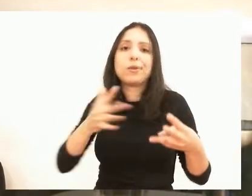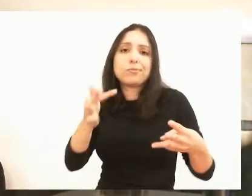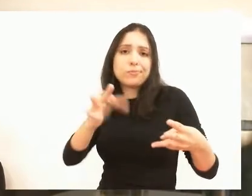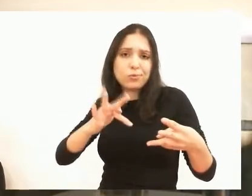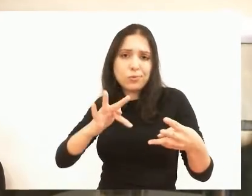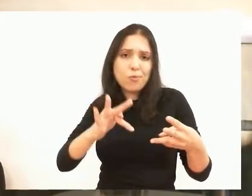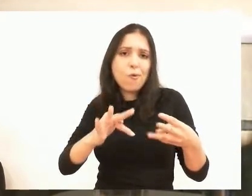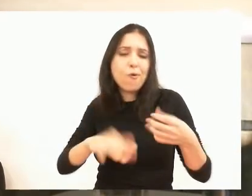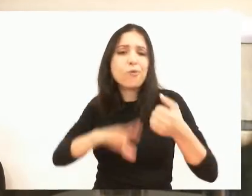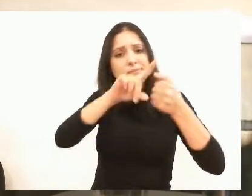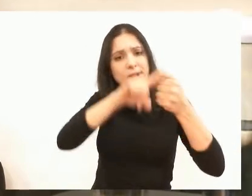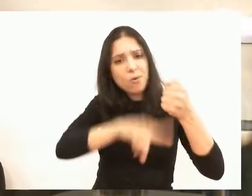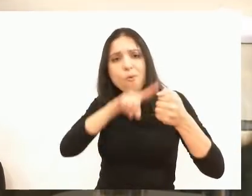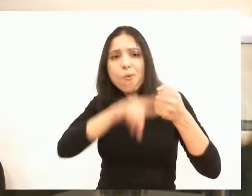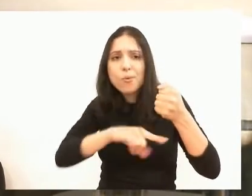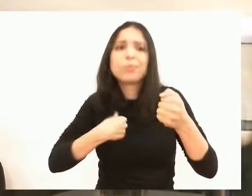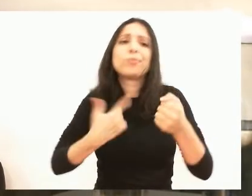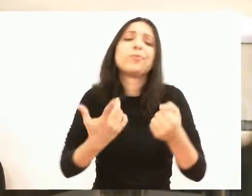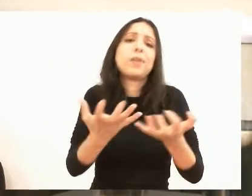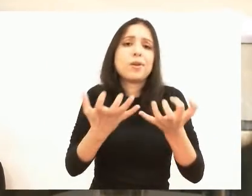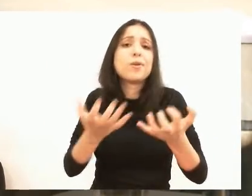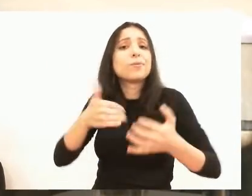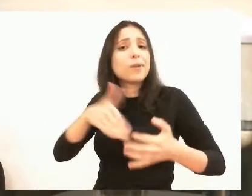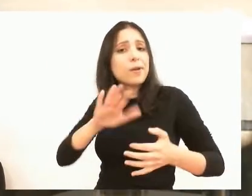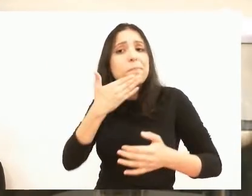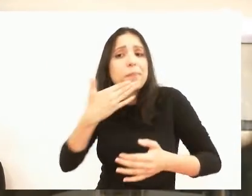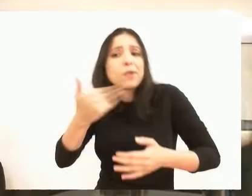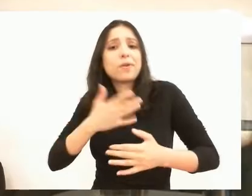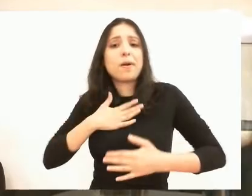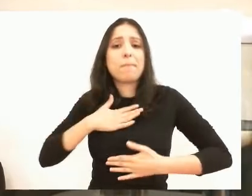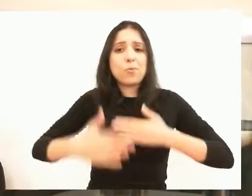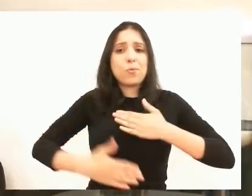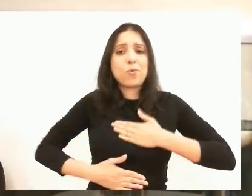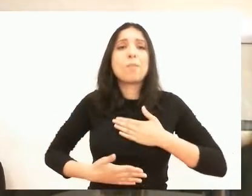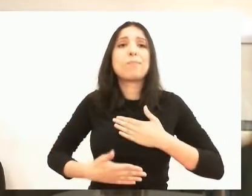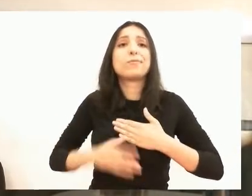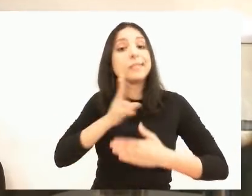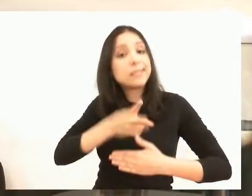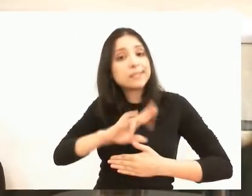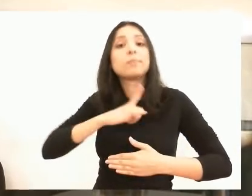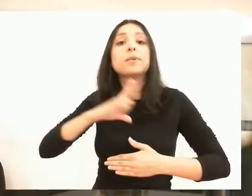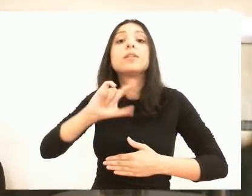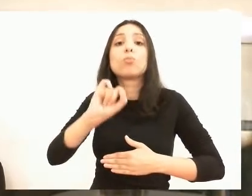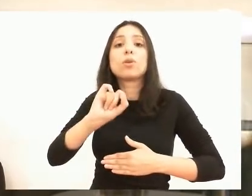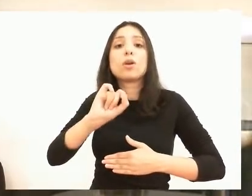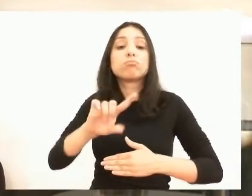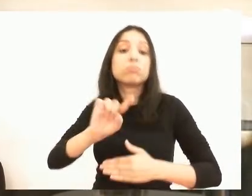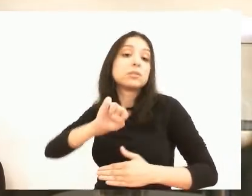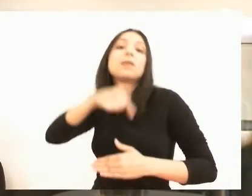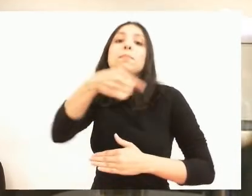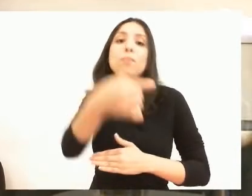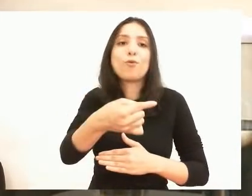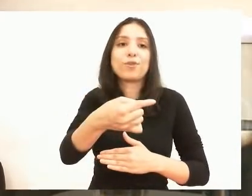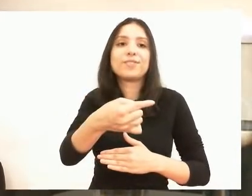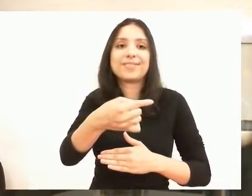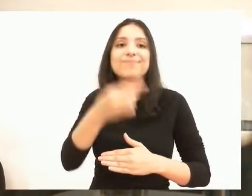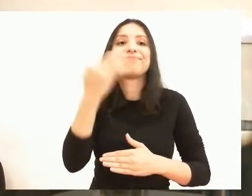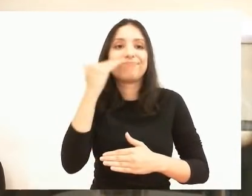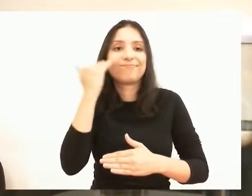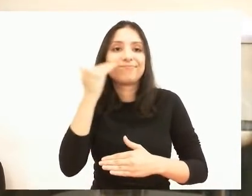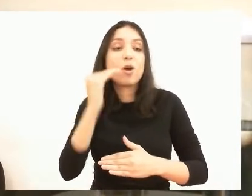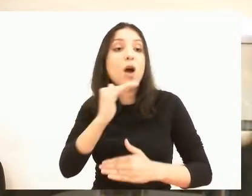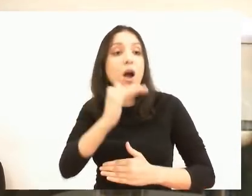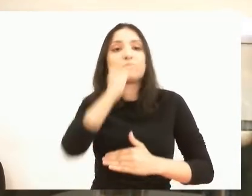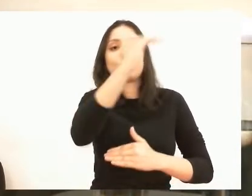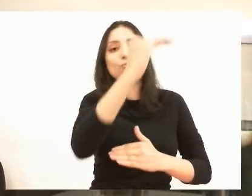melhor meu corpo sempre tem um pós 11 após o resultado deve chegar nesse após